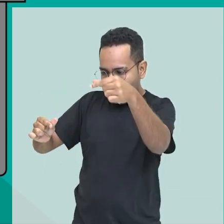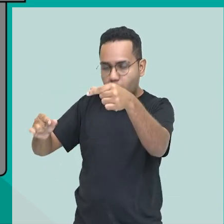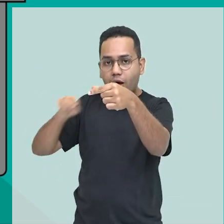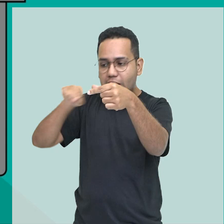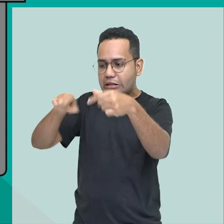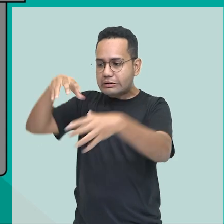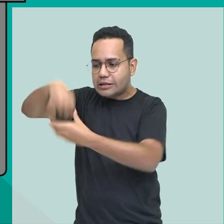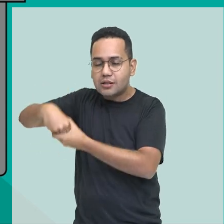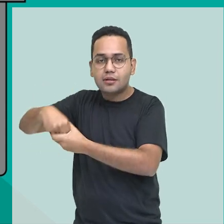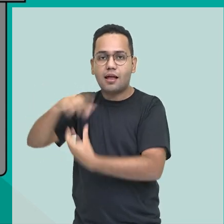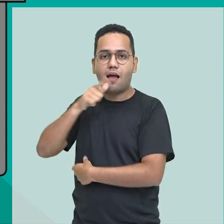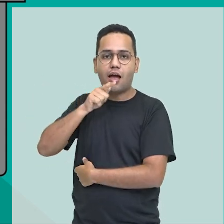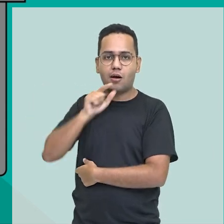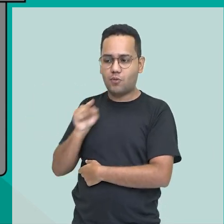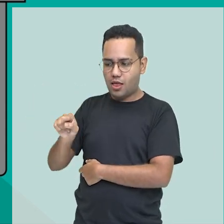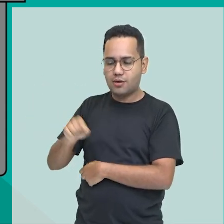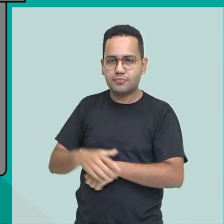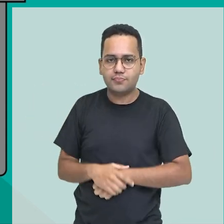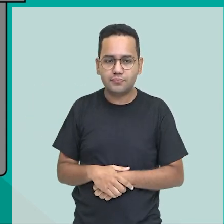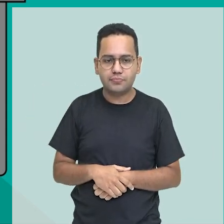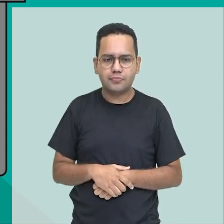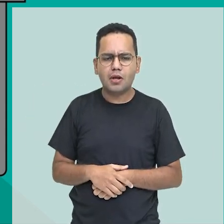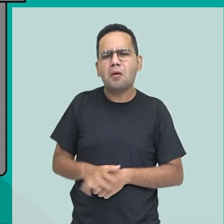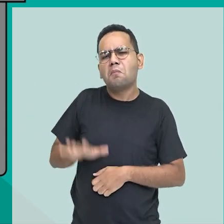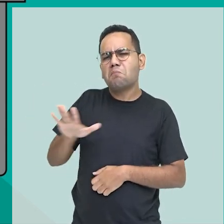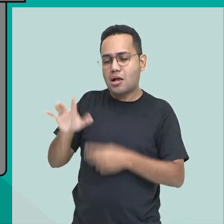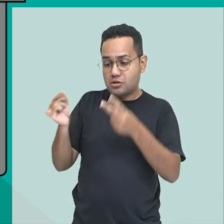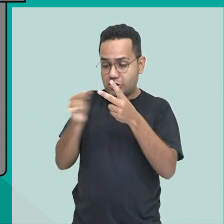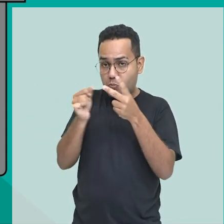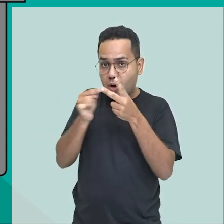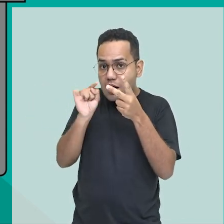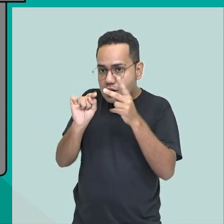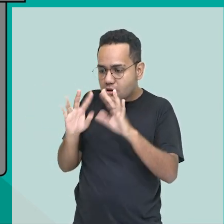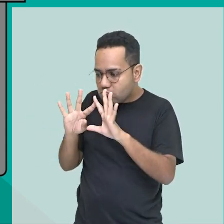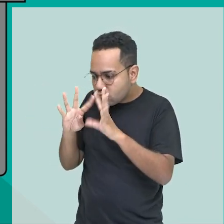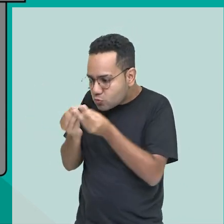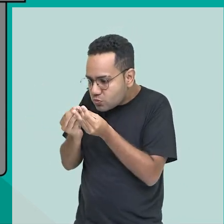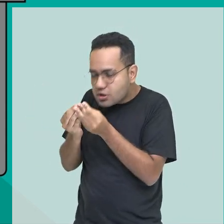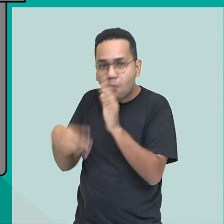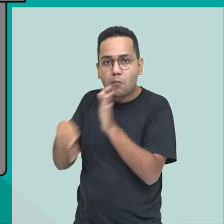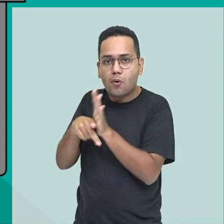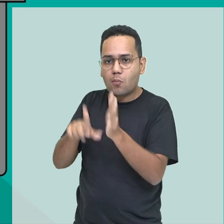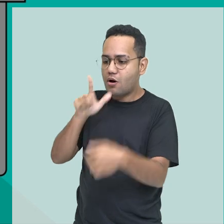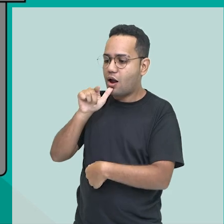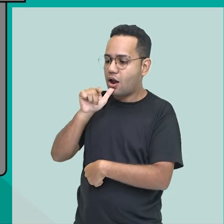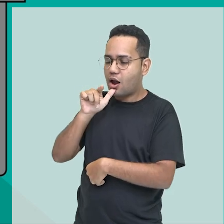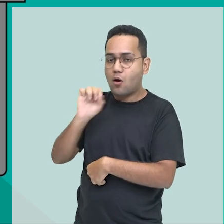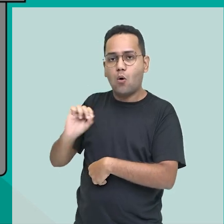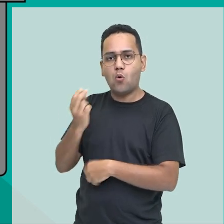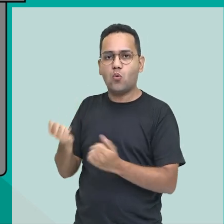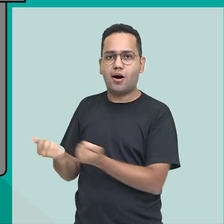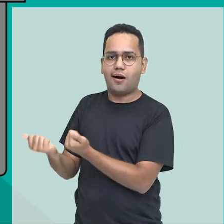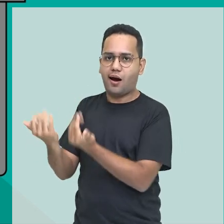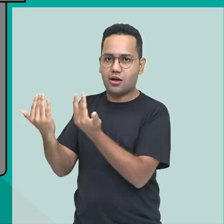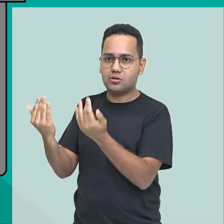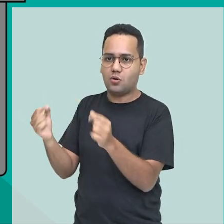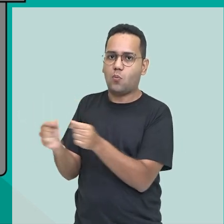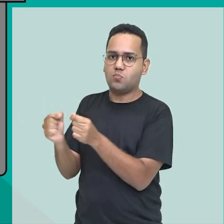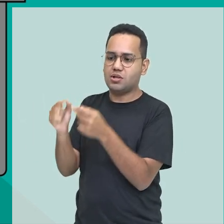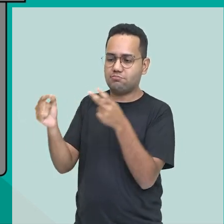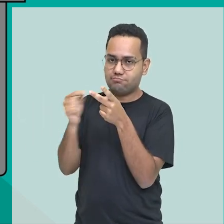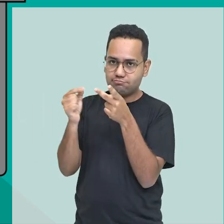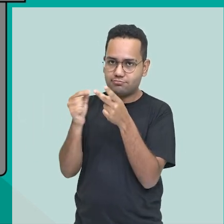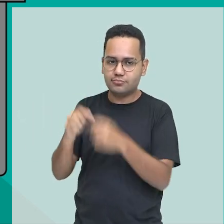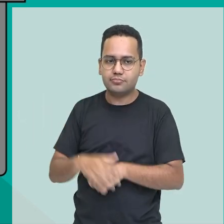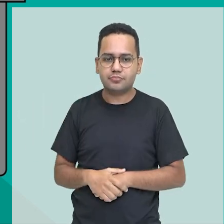transmissão de calor ocorre em substâncias que estejam em estado líquido ou gasoso. Logo, eu tenho